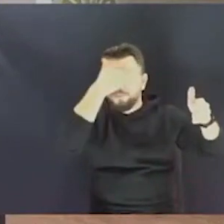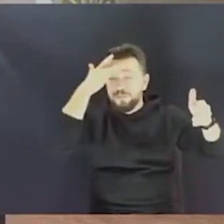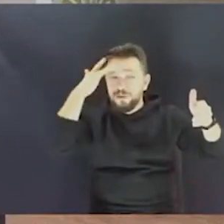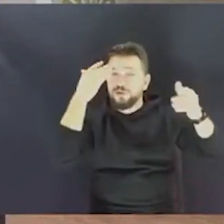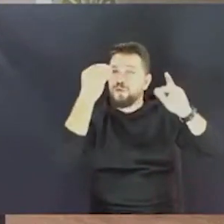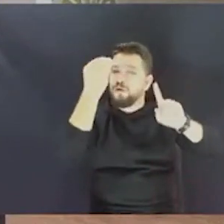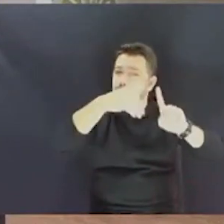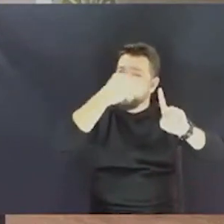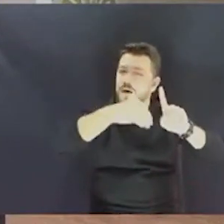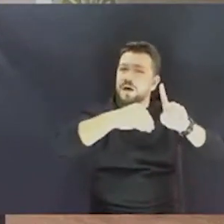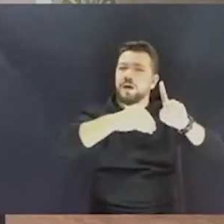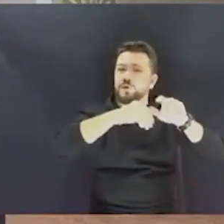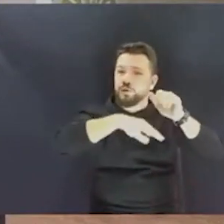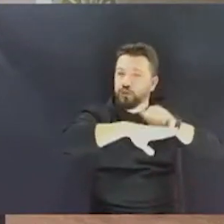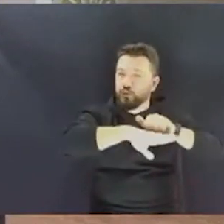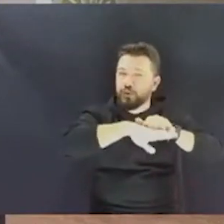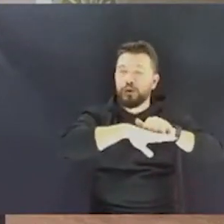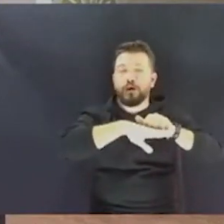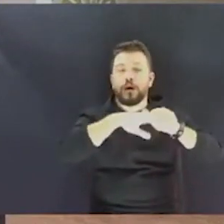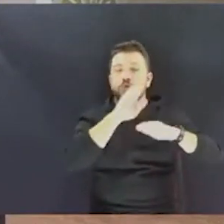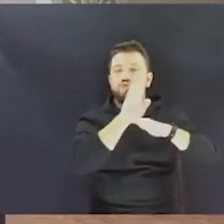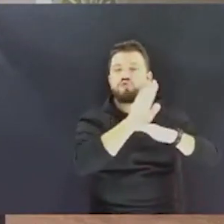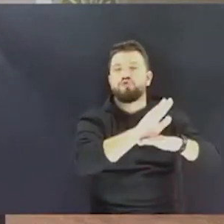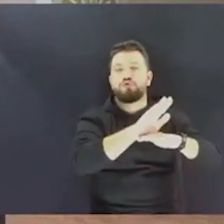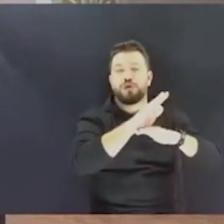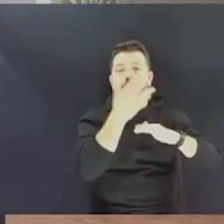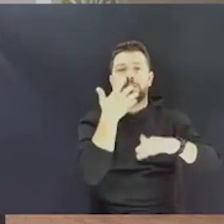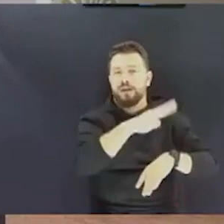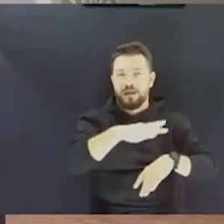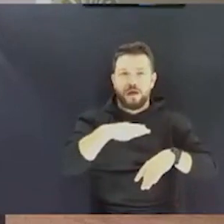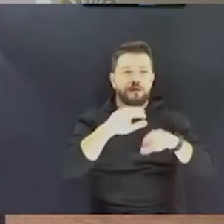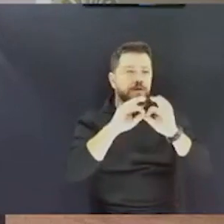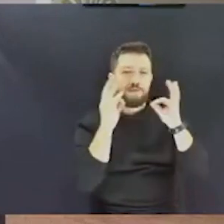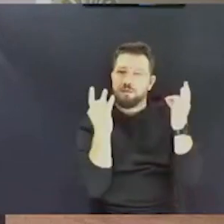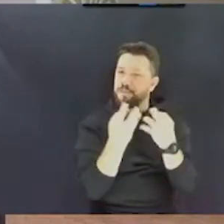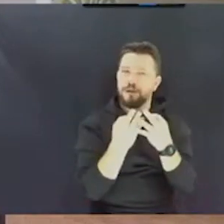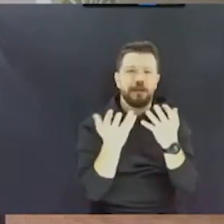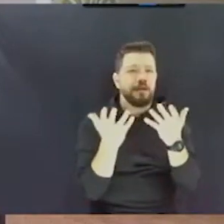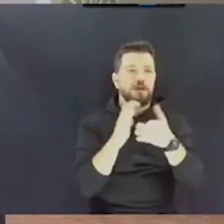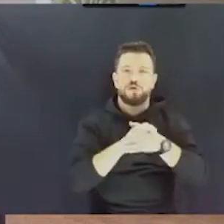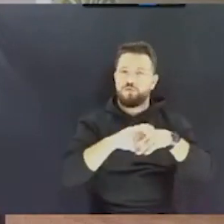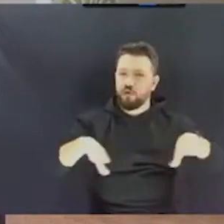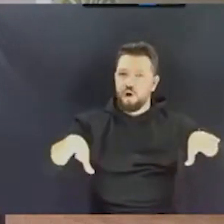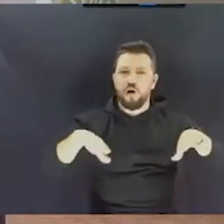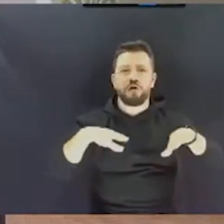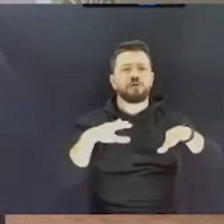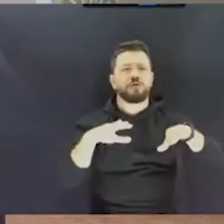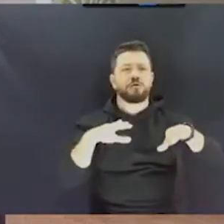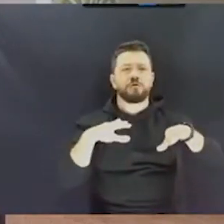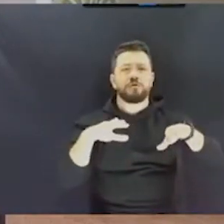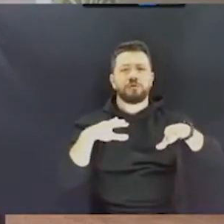infantil família resolvendo questões como de guarda visita alimentos e partilha de bens além de